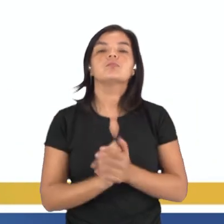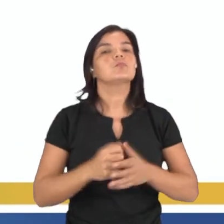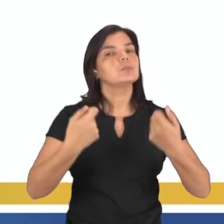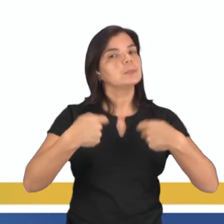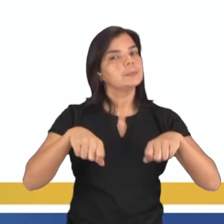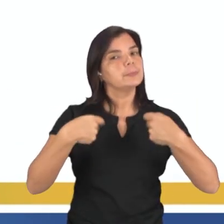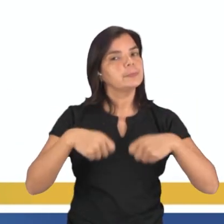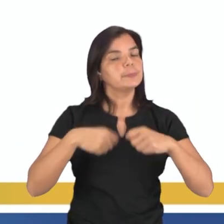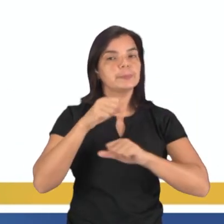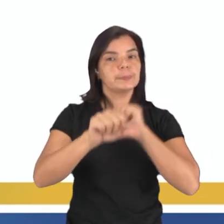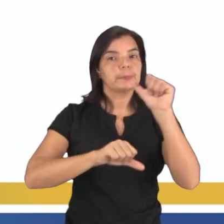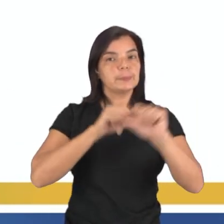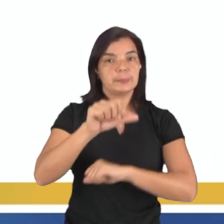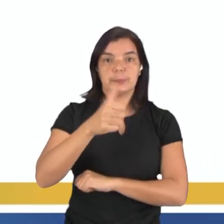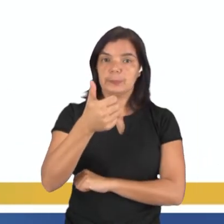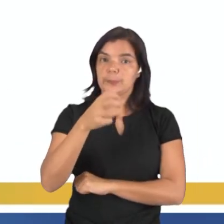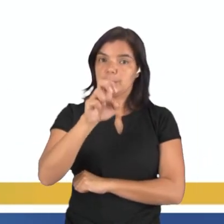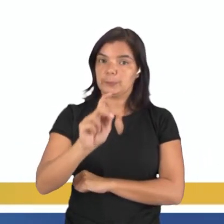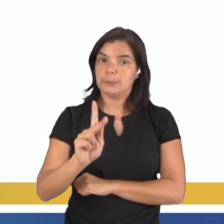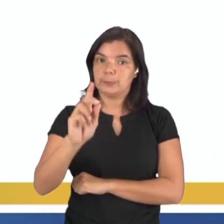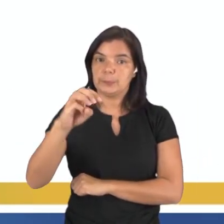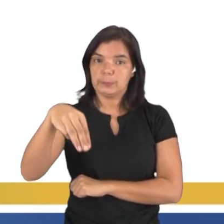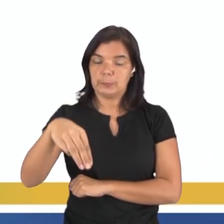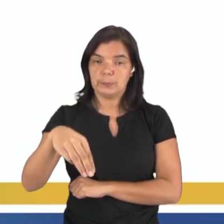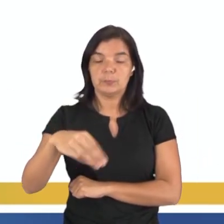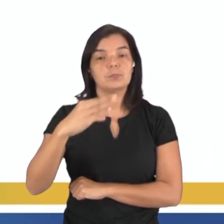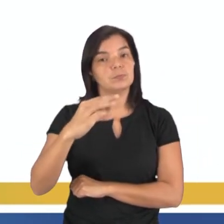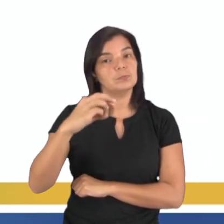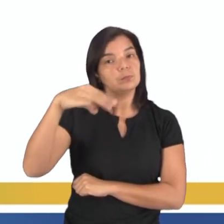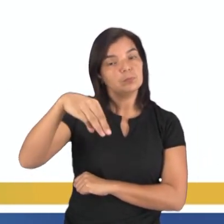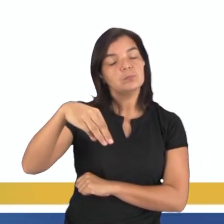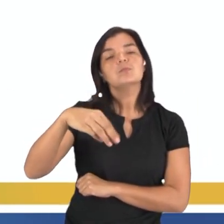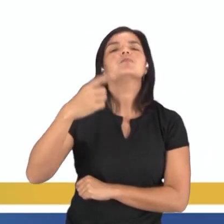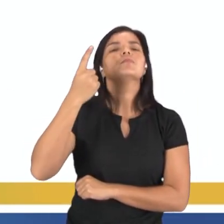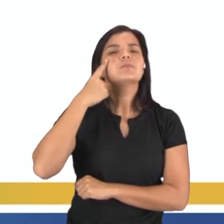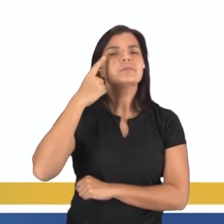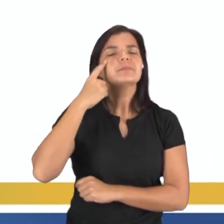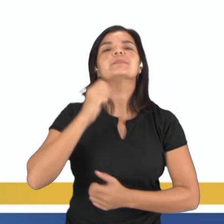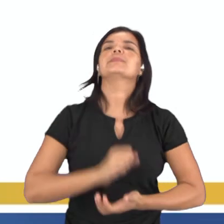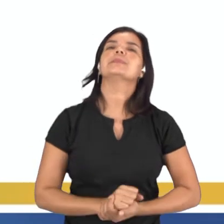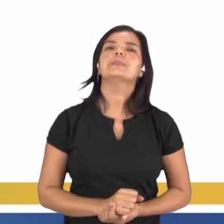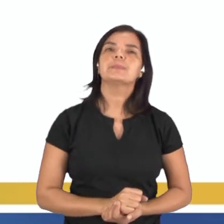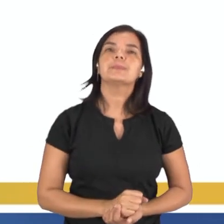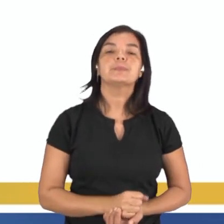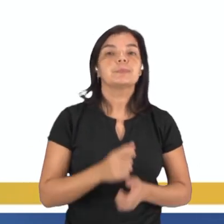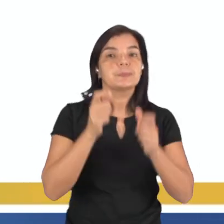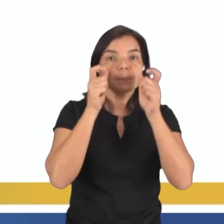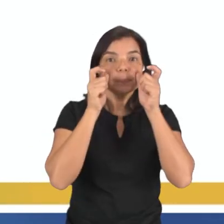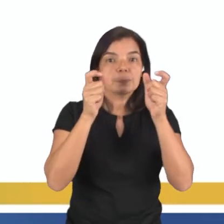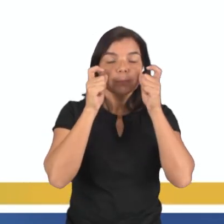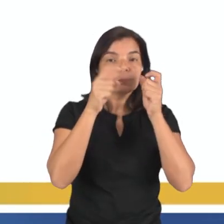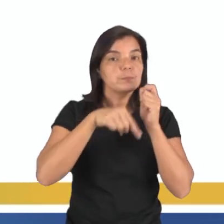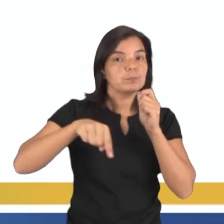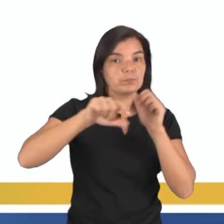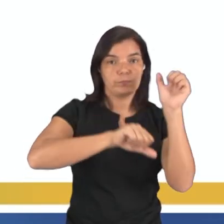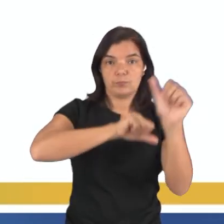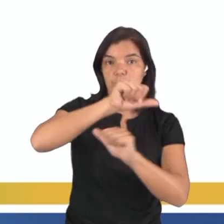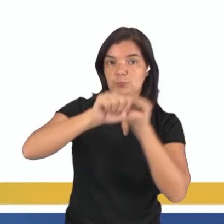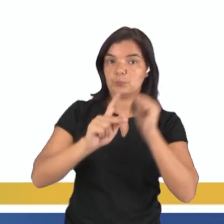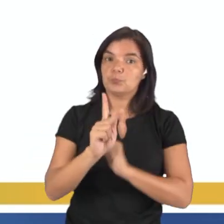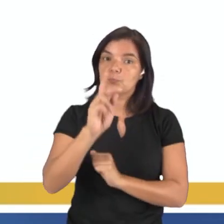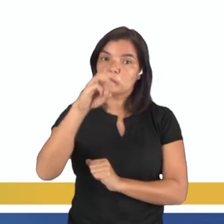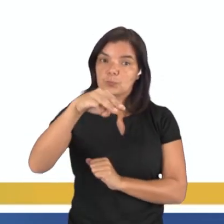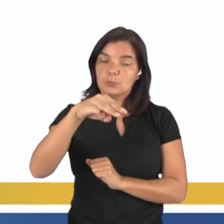Precisa, no caso, transformar 15 km em centímetro. Vamos lá então? Presta bem atenção, eu quero transformar quilômetro